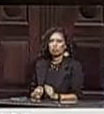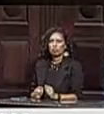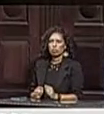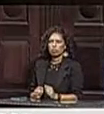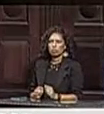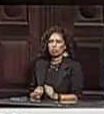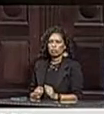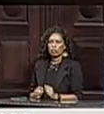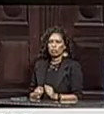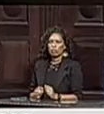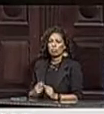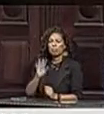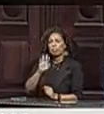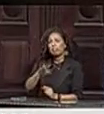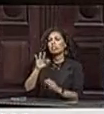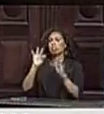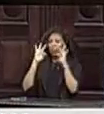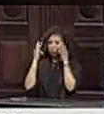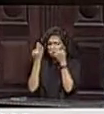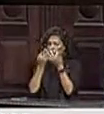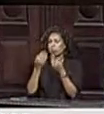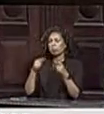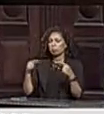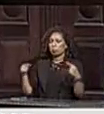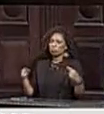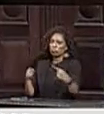à própria família.